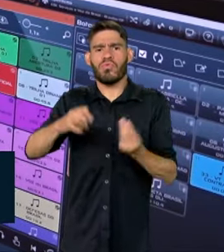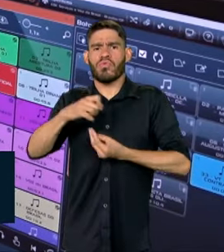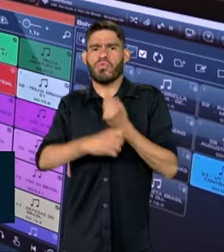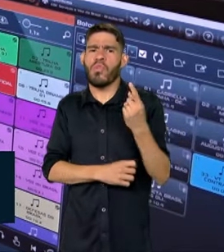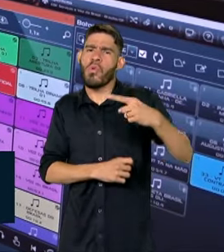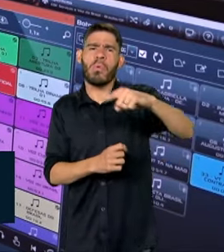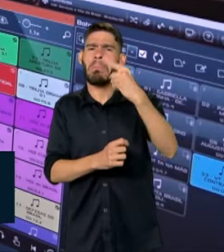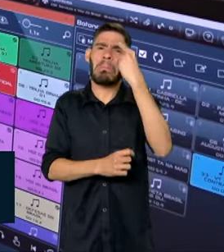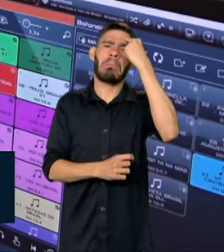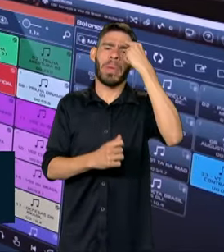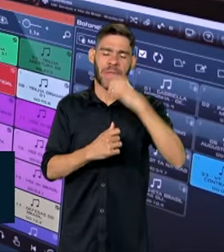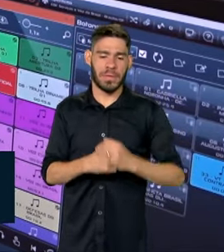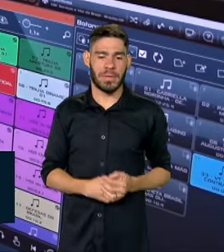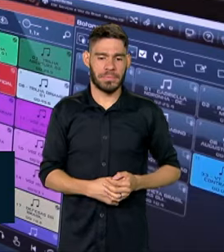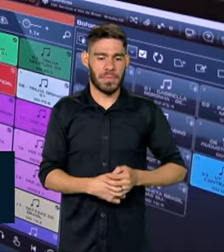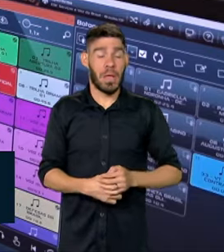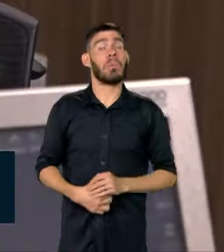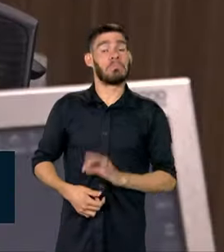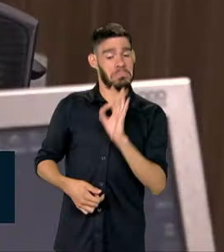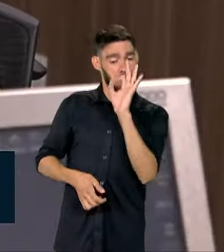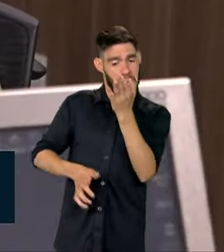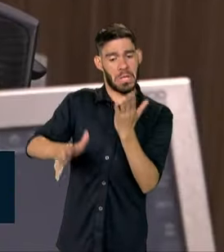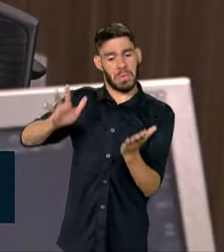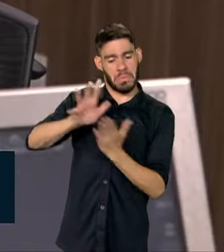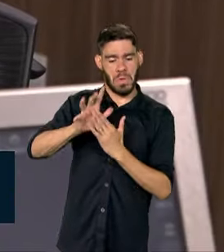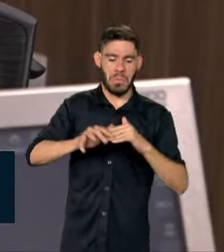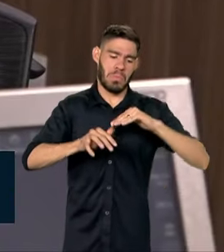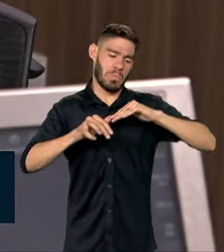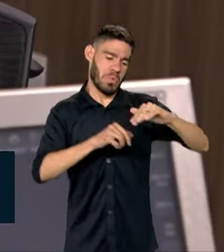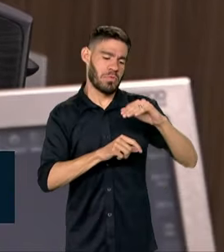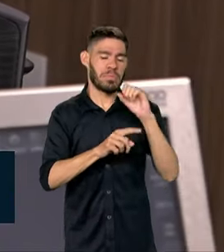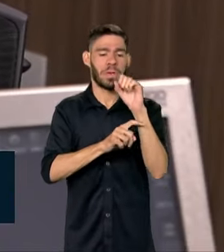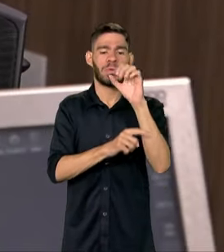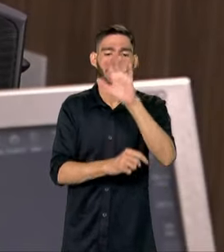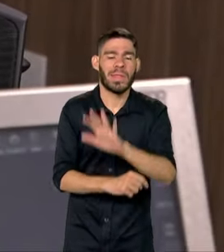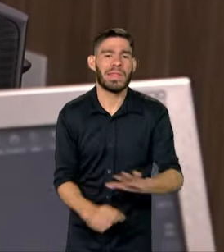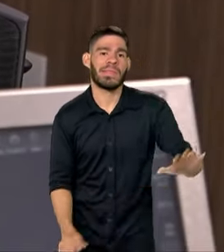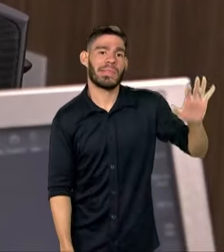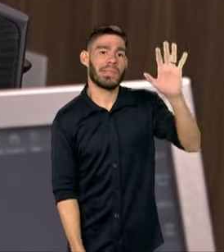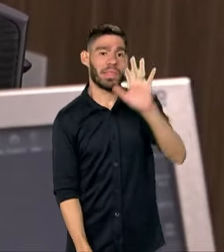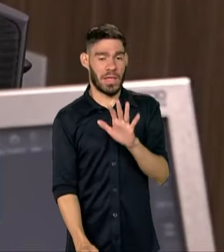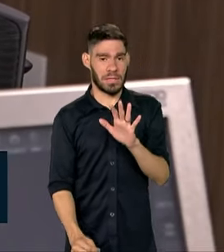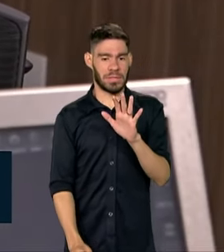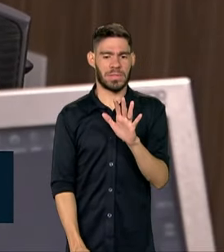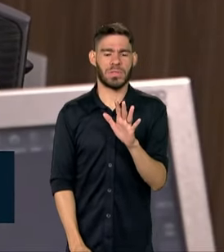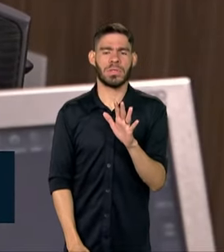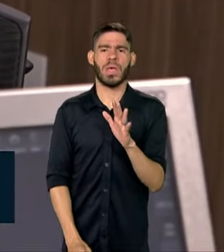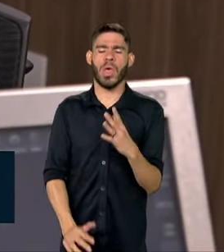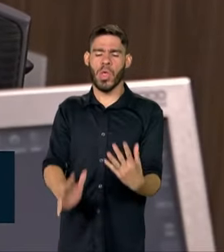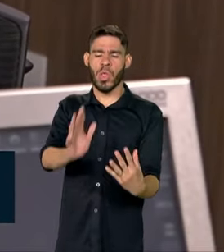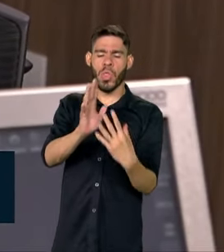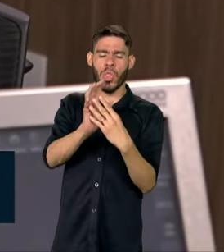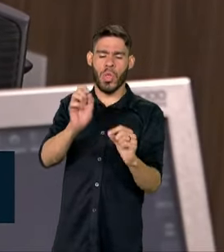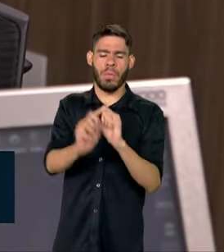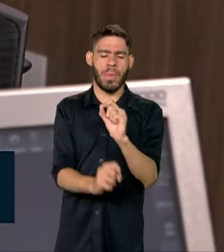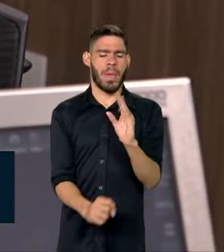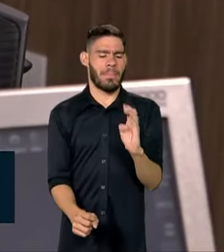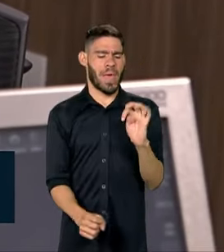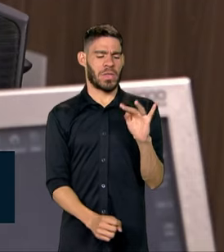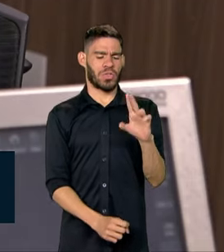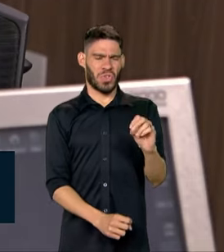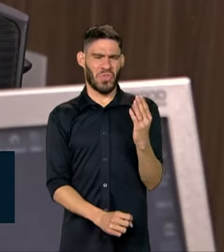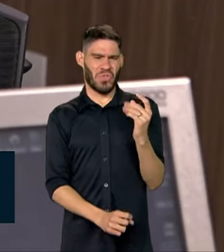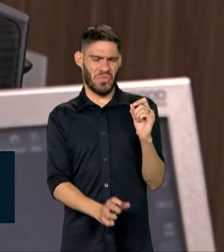pretendem fazer isso? A proposta é uma mobilização nacional, nos moldes do que o Betinho fez na década